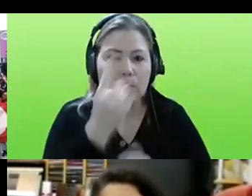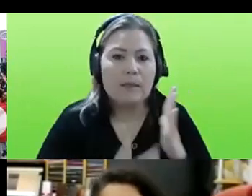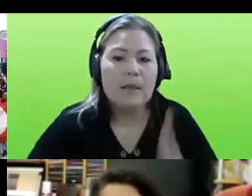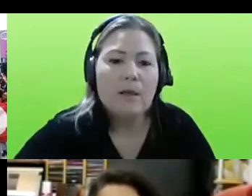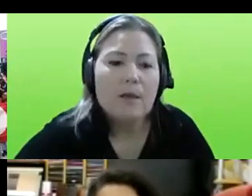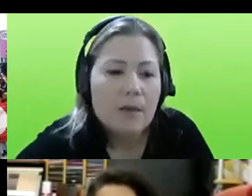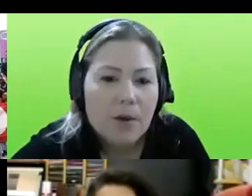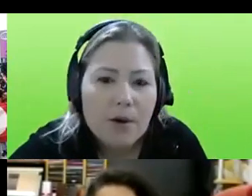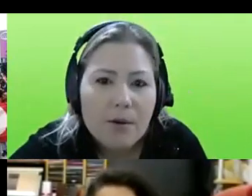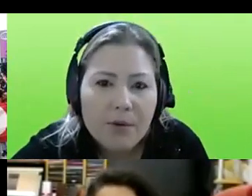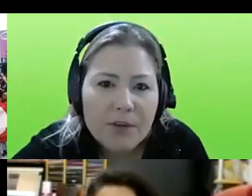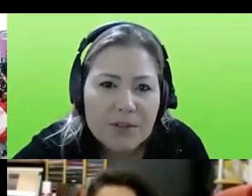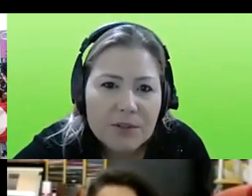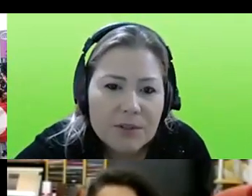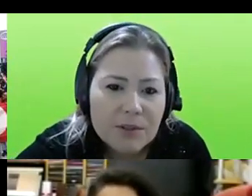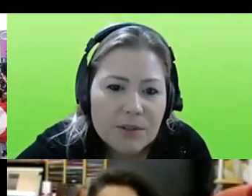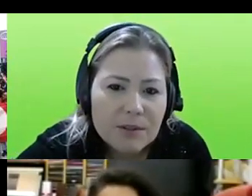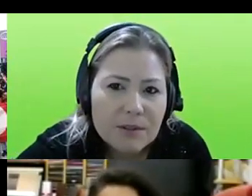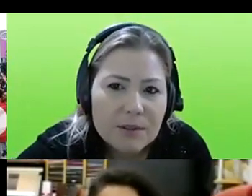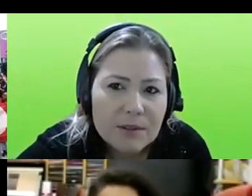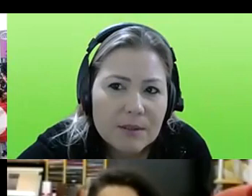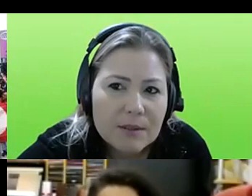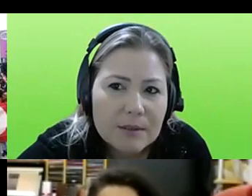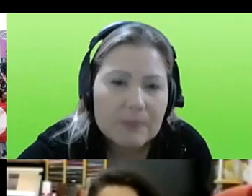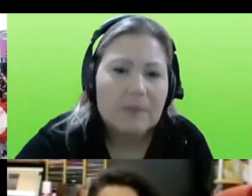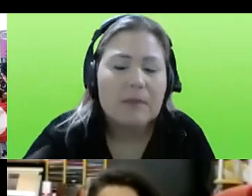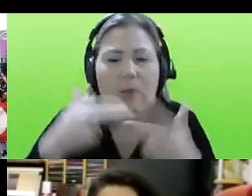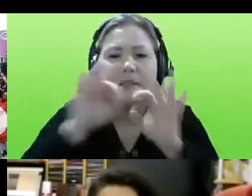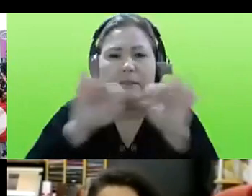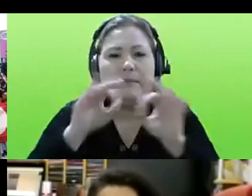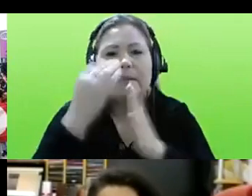bem? São questões simples, questões técnicas. Sim.